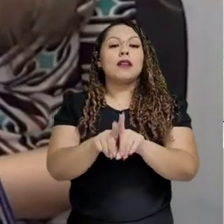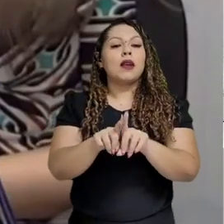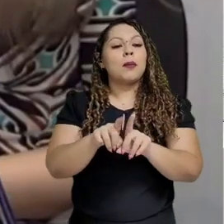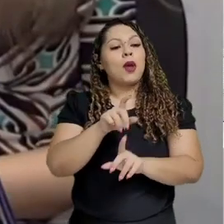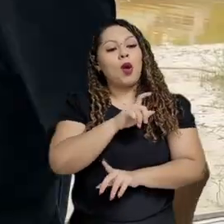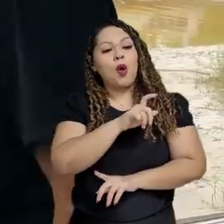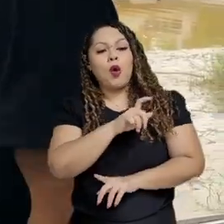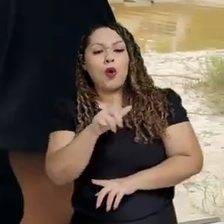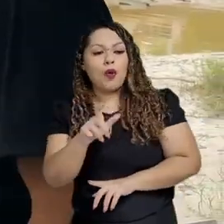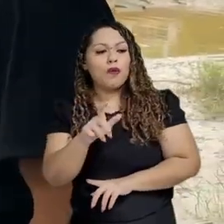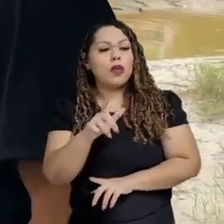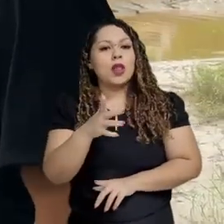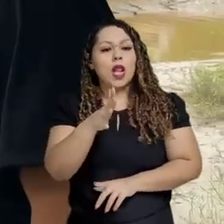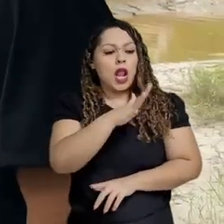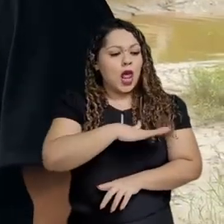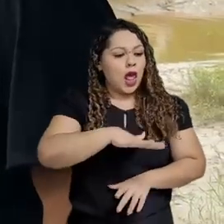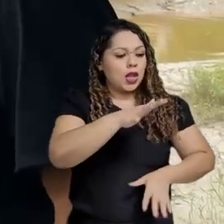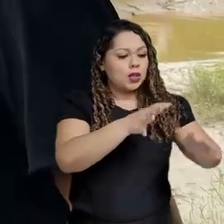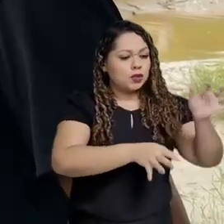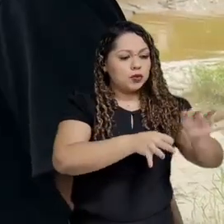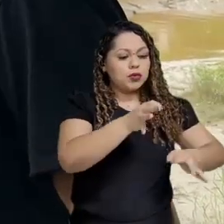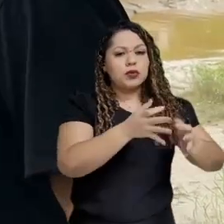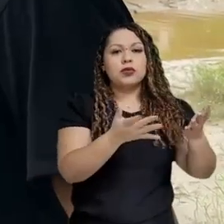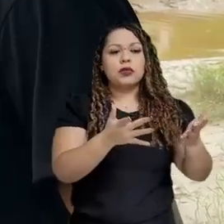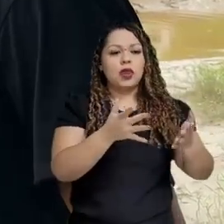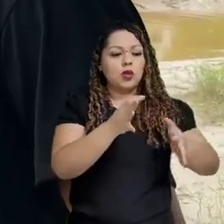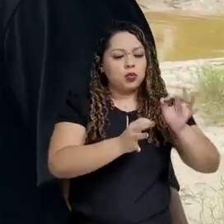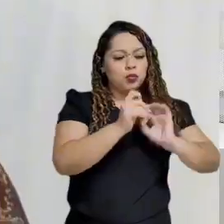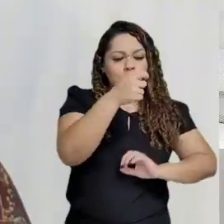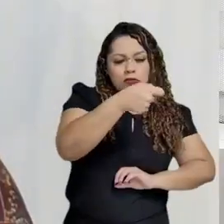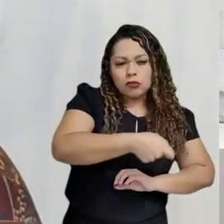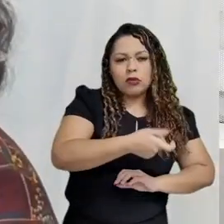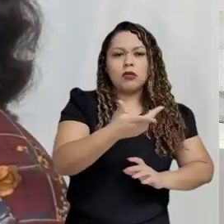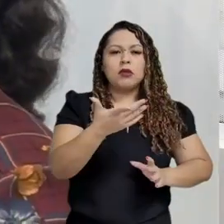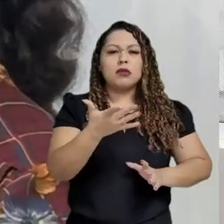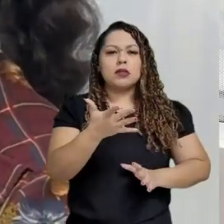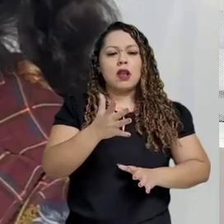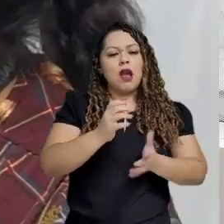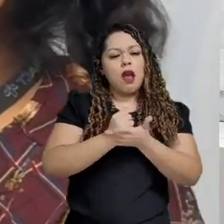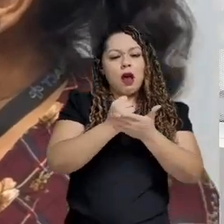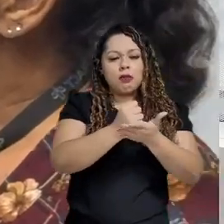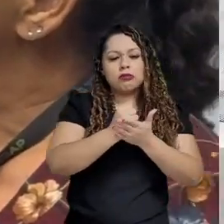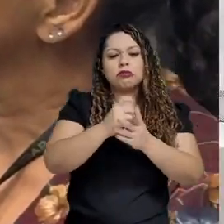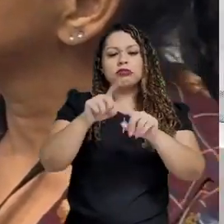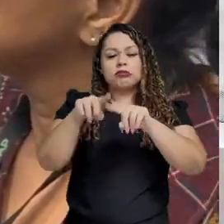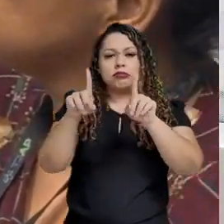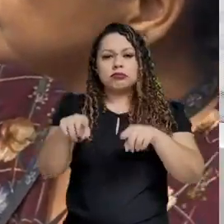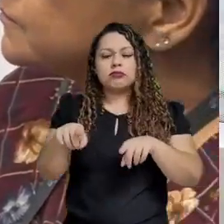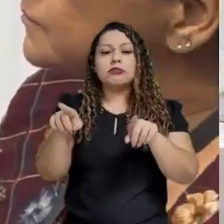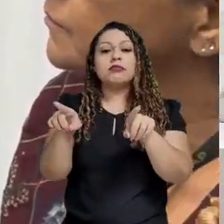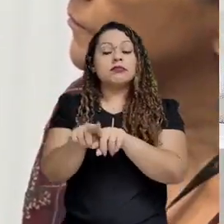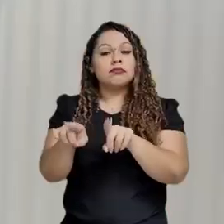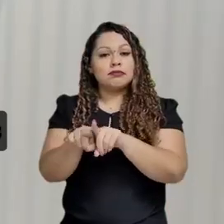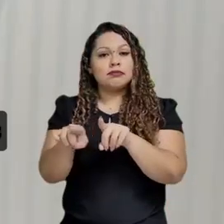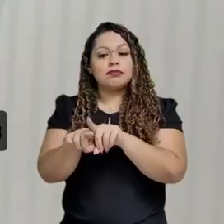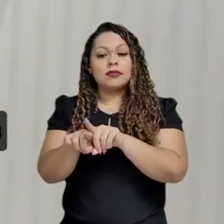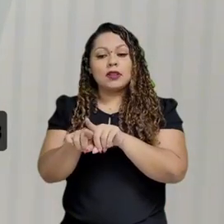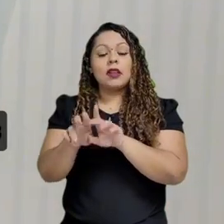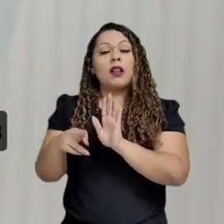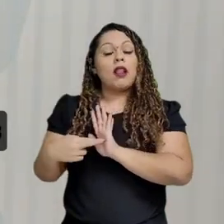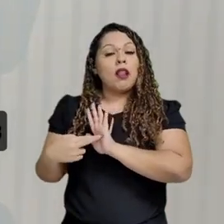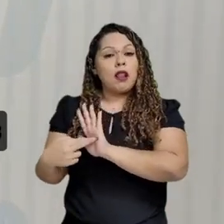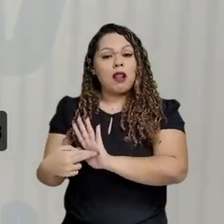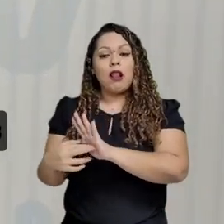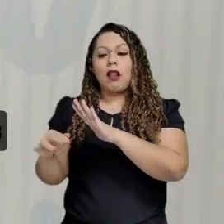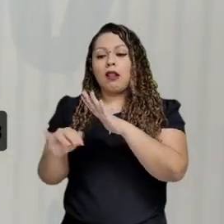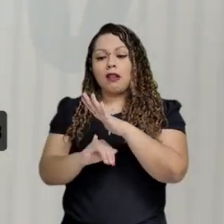de convidados do sistema de justiça, como os nossos magistrados, servidores e colaboradores, também